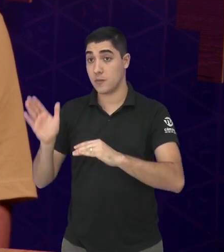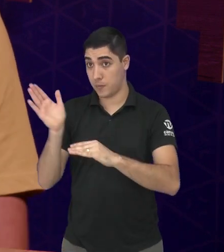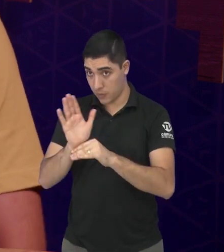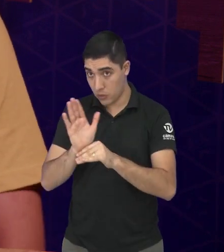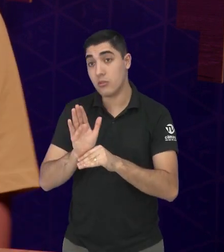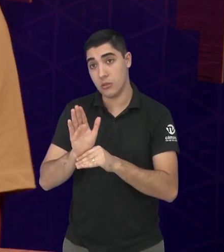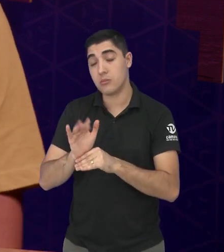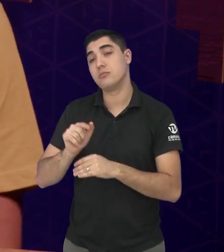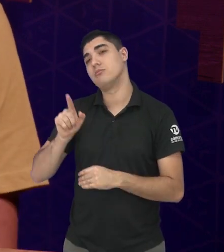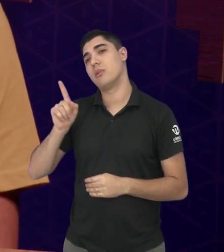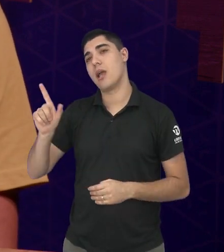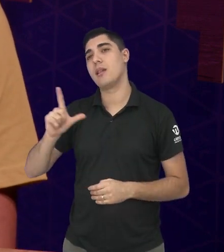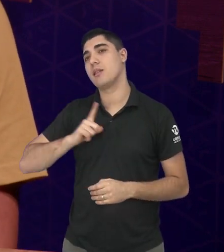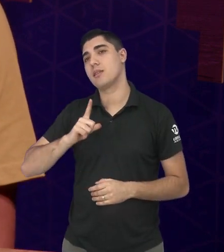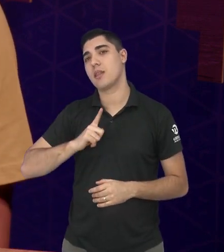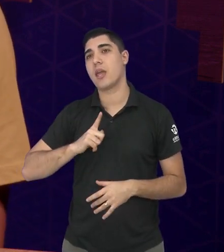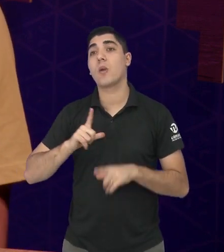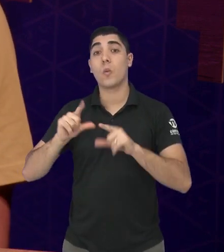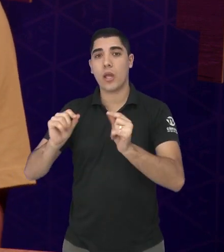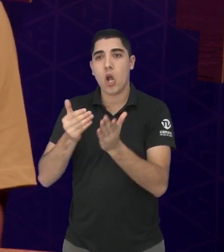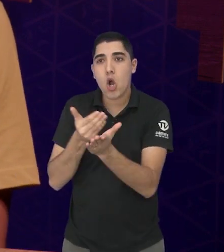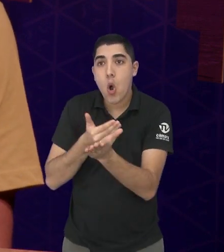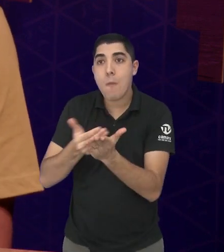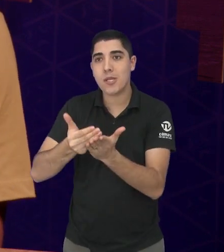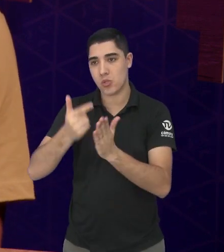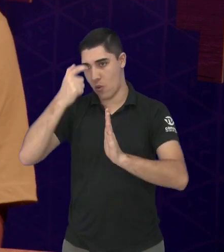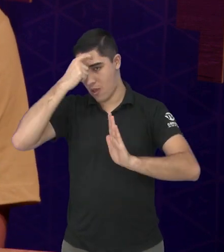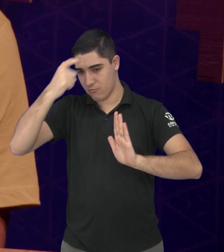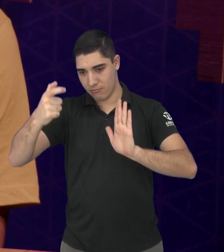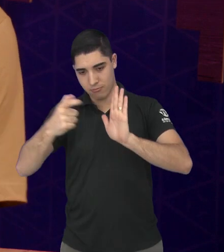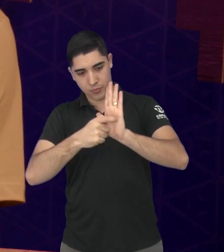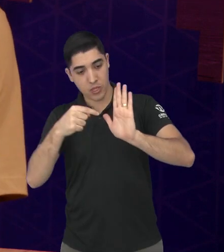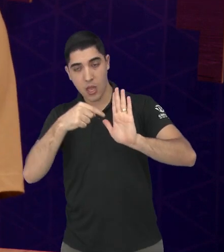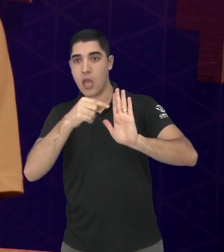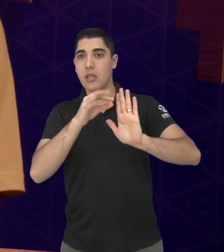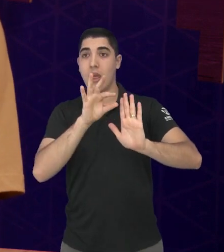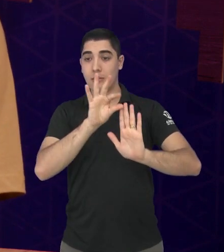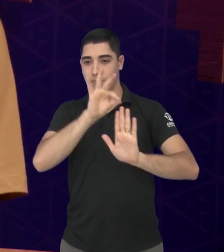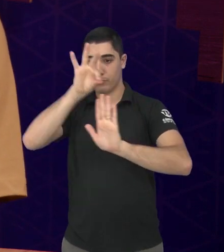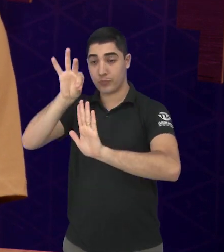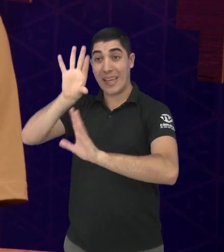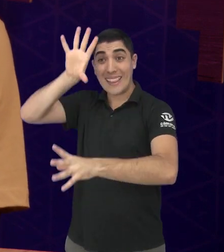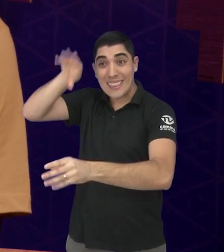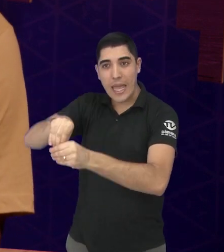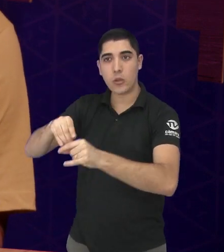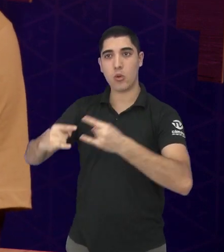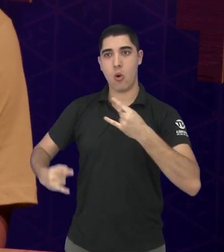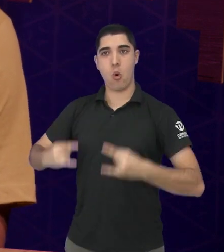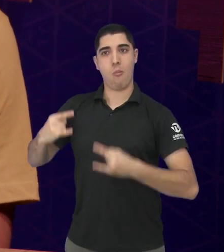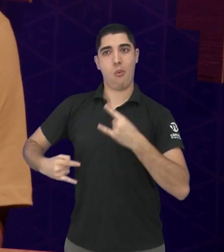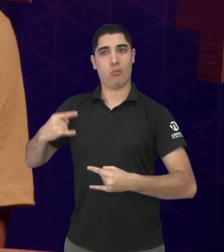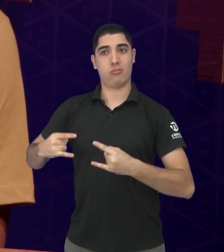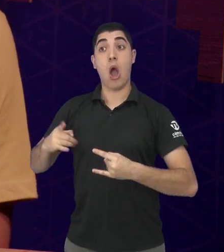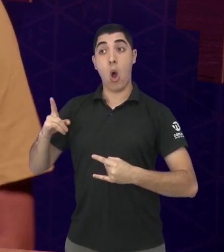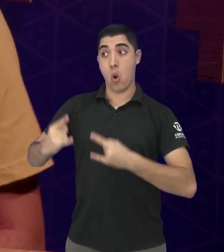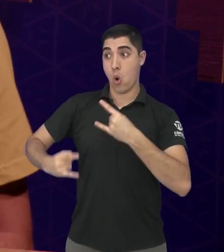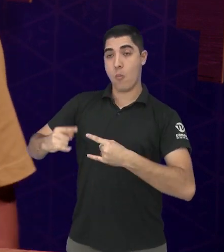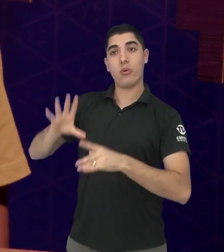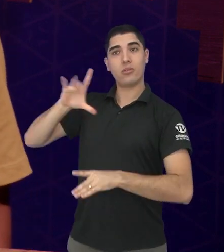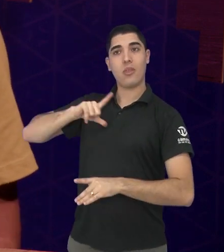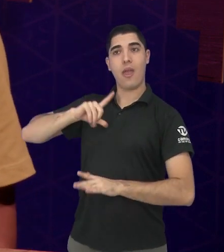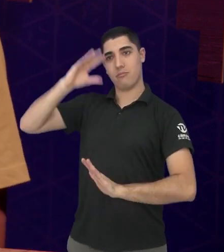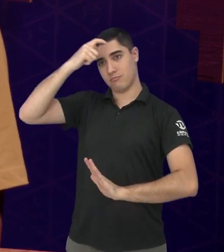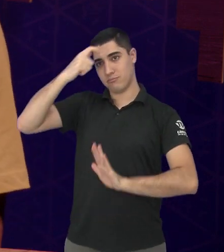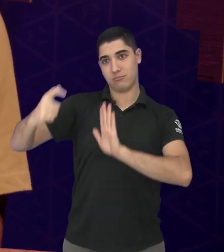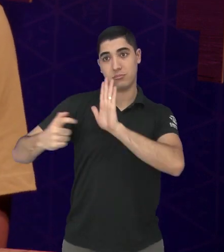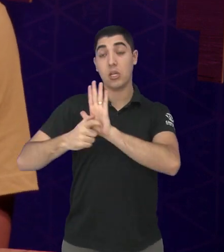Sei. né? Que eles começaram a aplicar inteligência artificial em máquinas, em robôs. Porque, por enquanto,